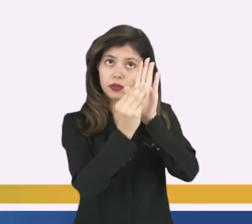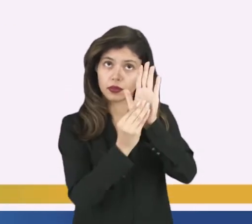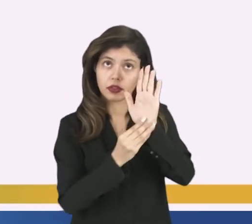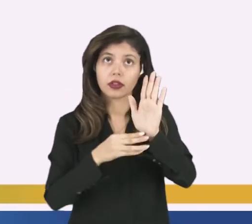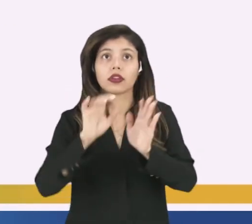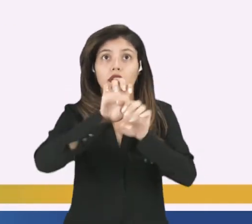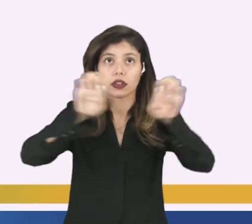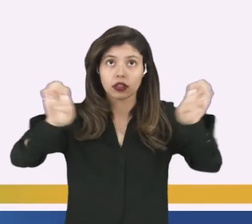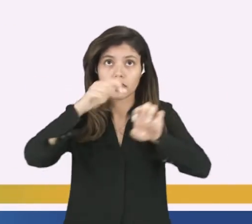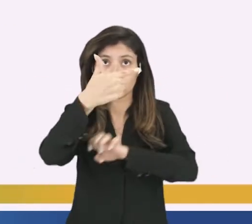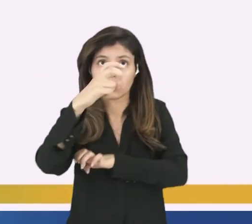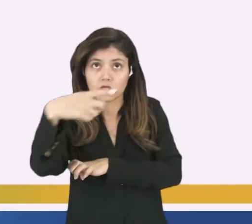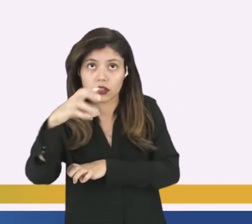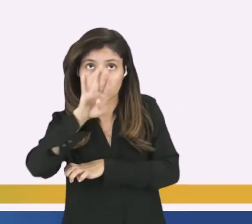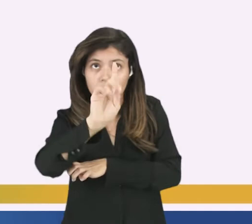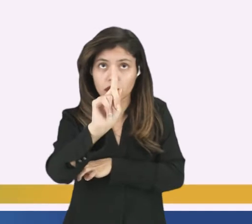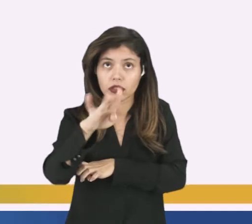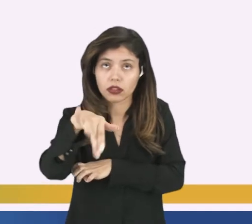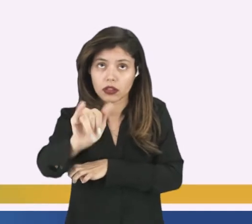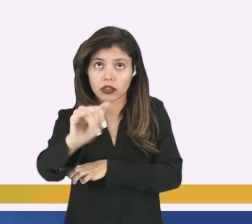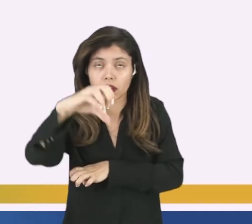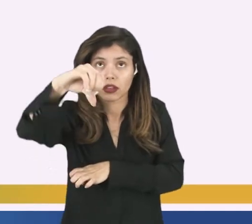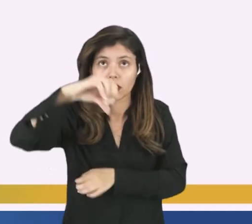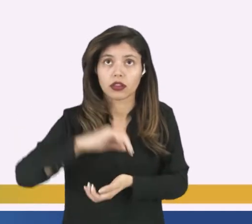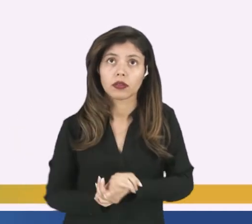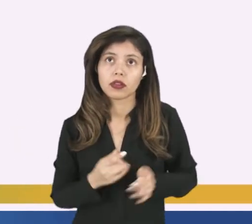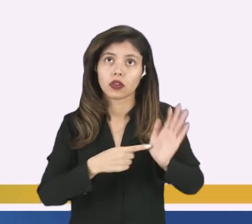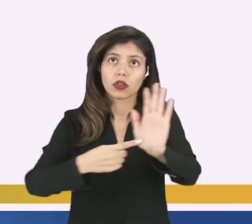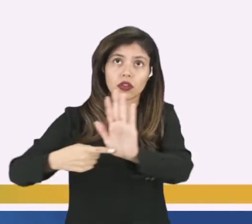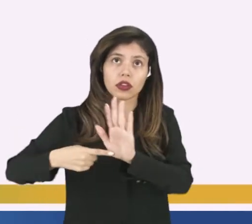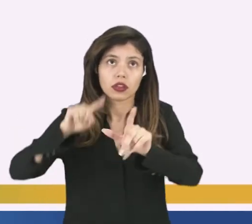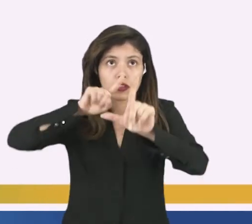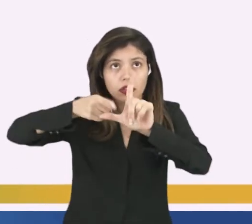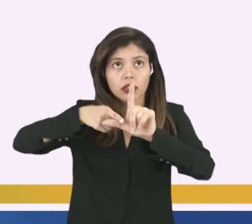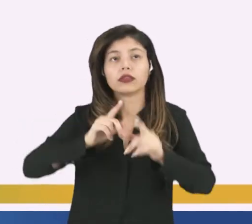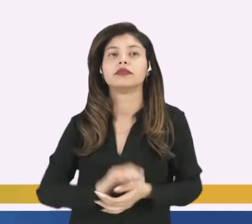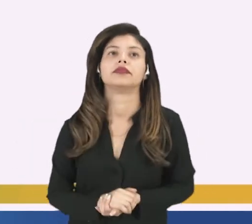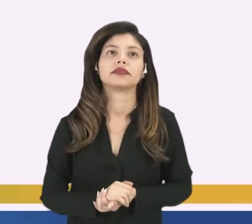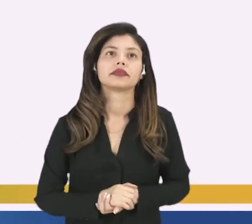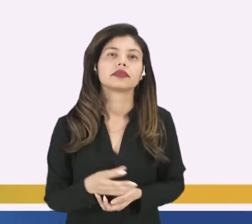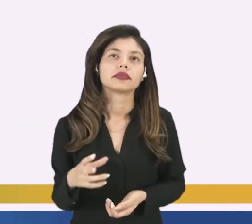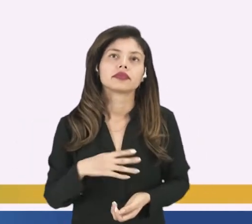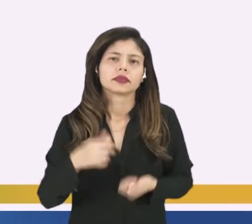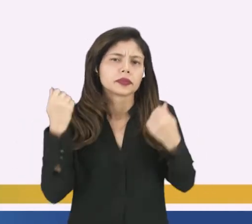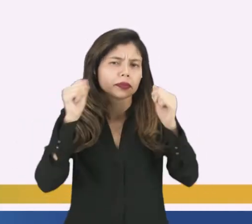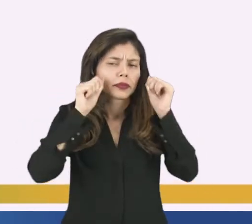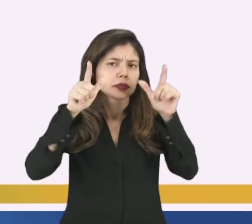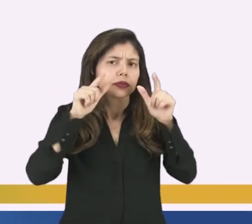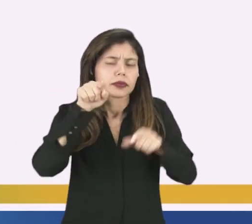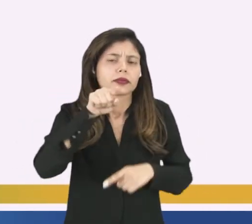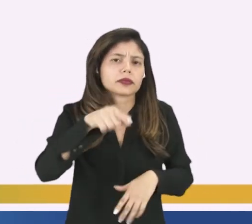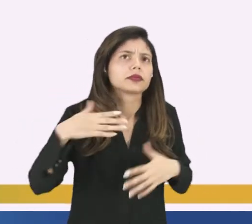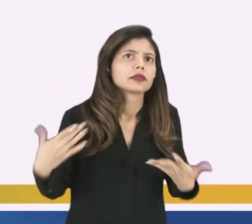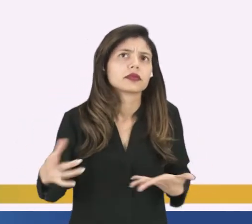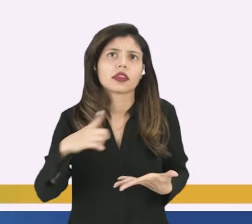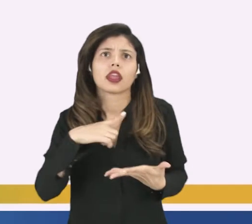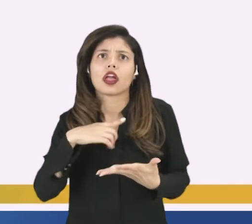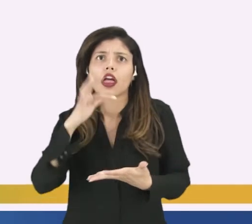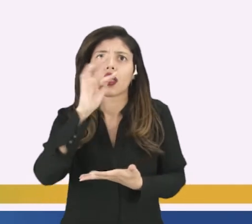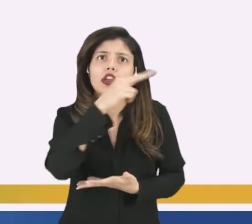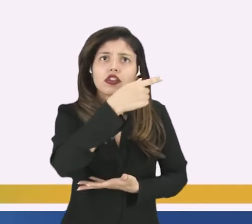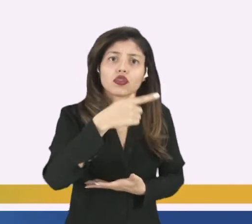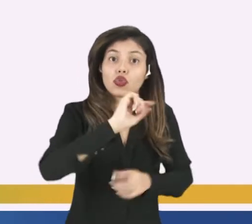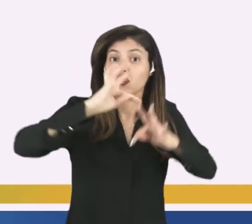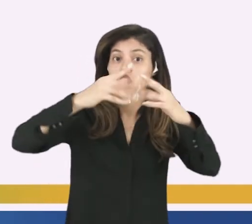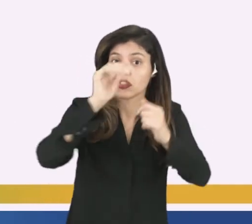resolvidos. Dada a reta que tem a equação 2x mais 4y igual a 9, determine seu coeficiente angular. Presta bem atenção aqui, ó.